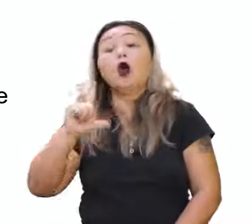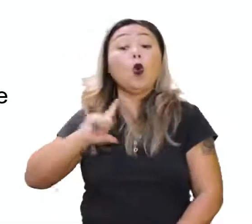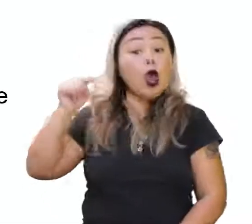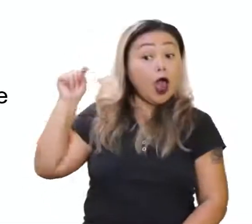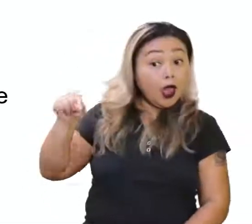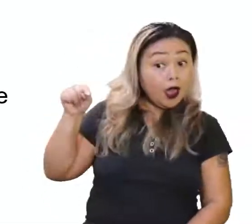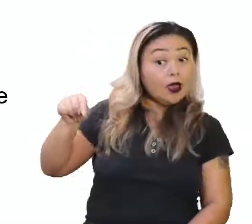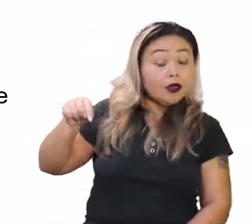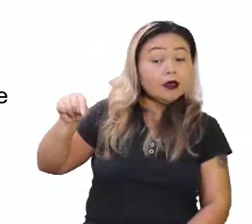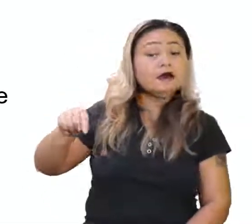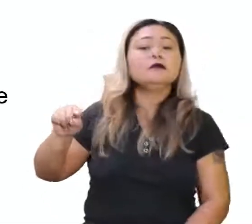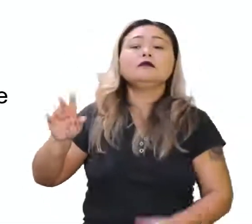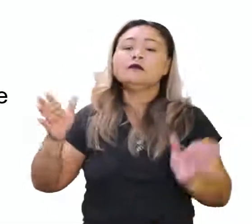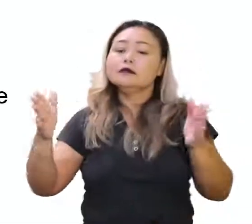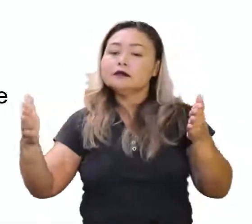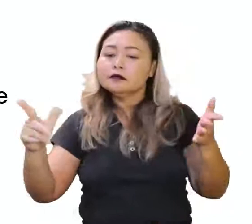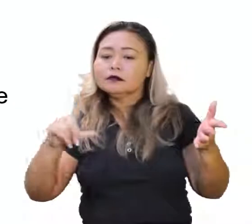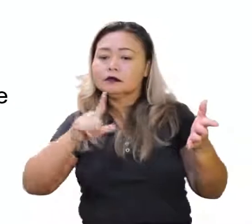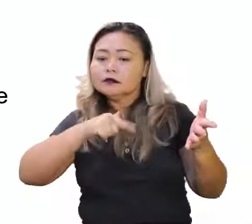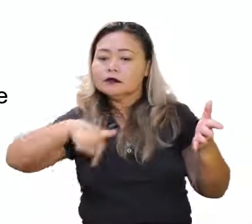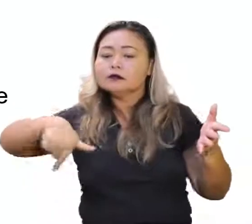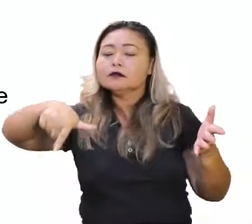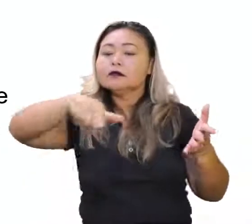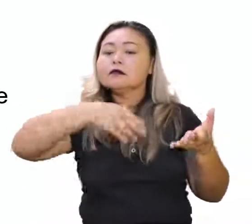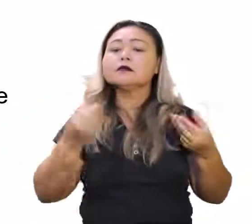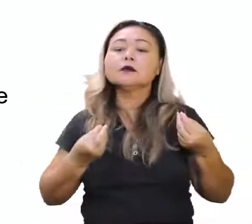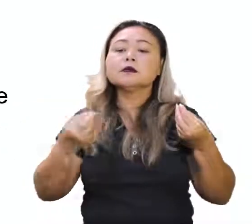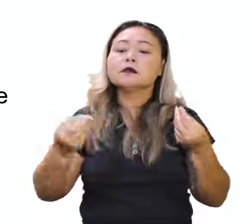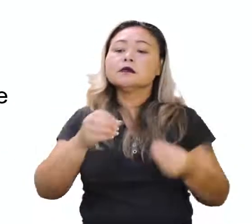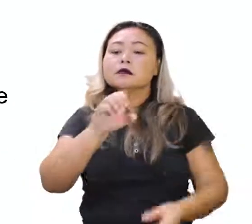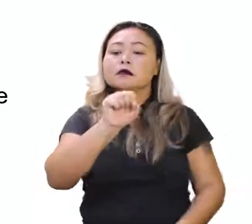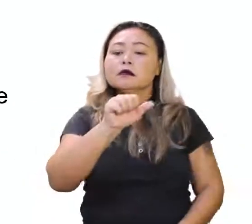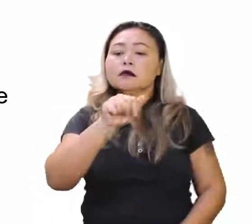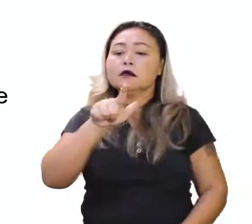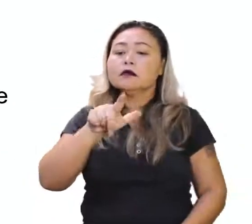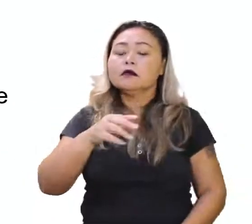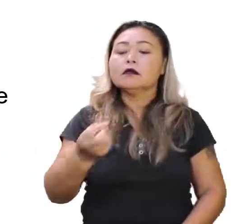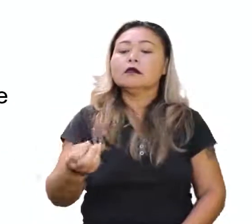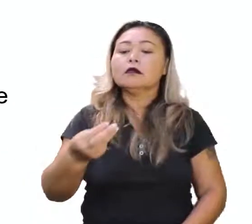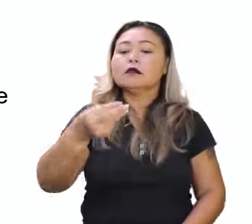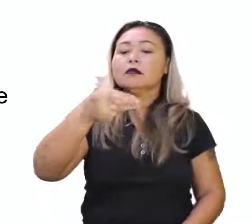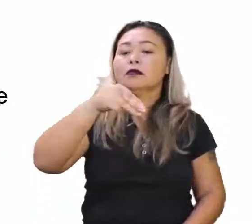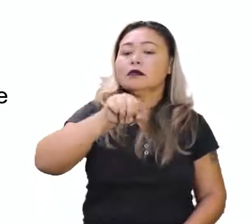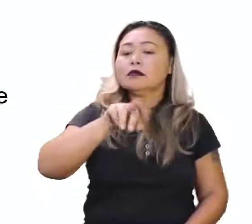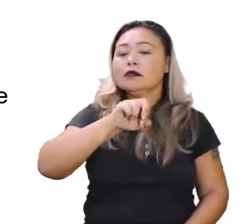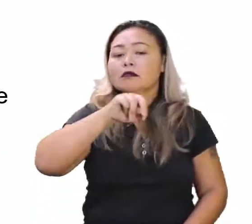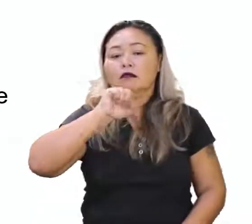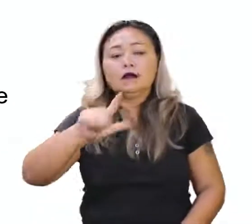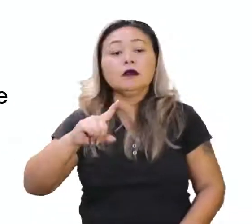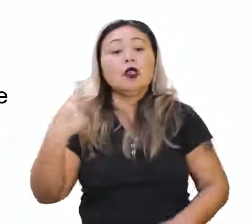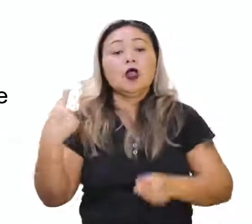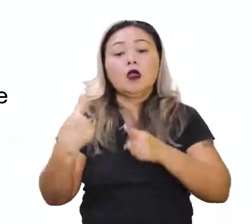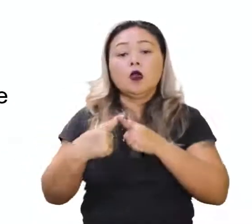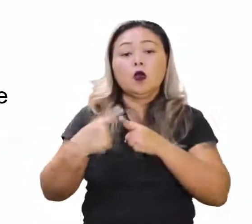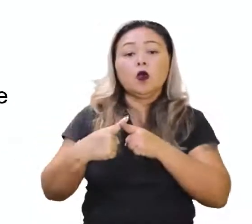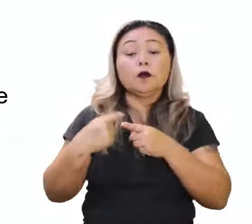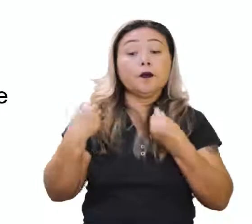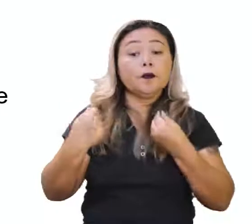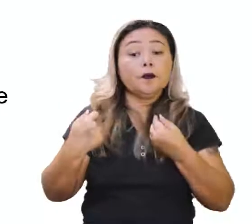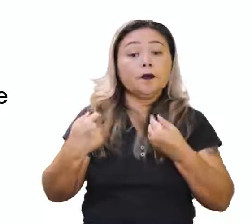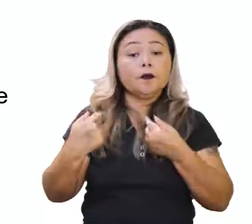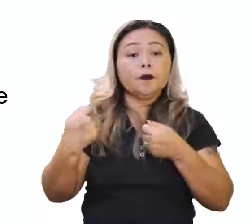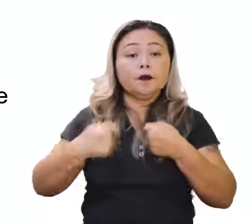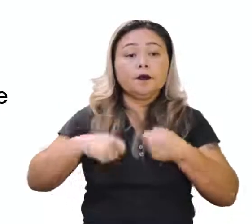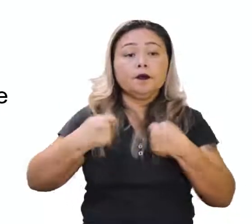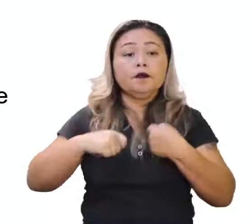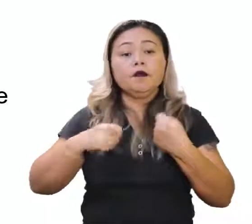temos que fornecer um coxo aonde esse animal vai ter disponibilidade de sal mineral para ele dar lá uma lambida. Porque nós precisamos de